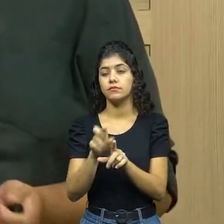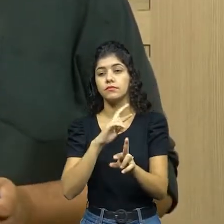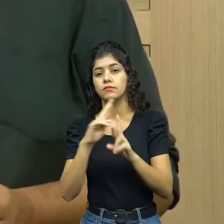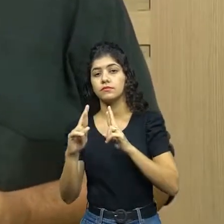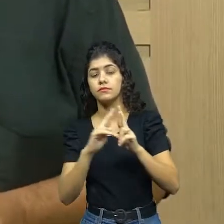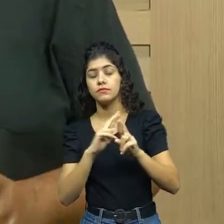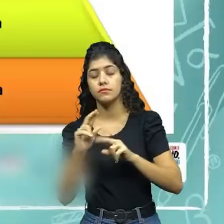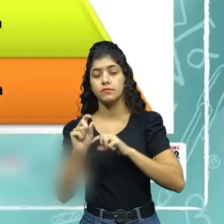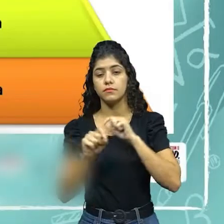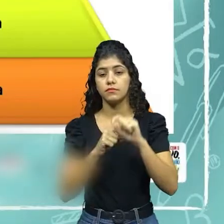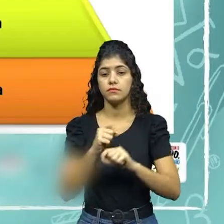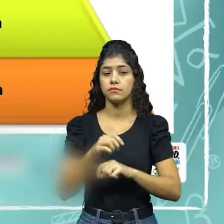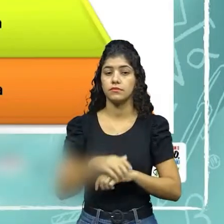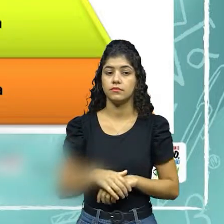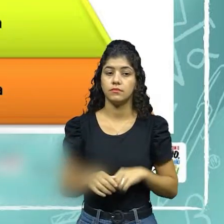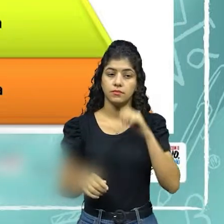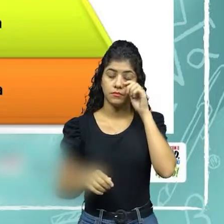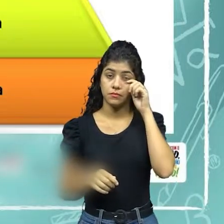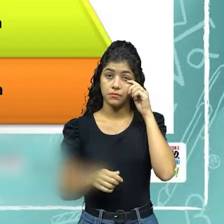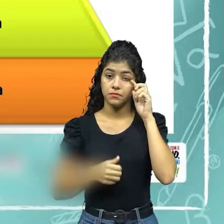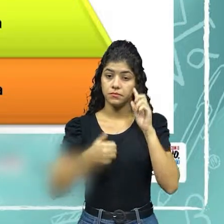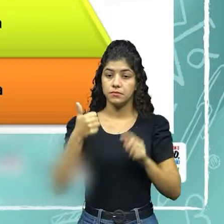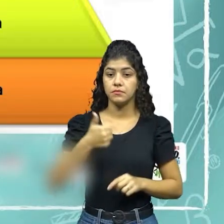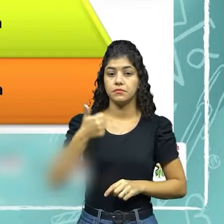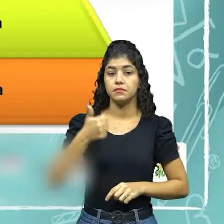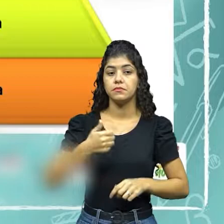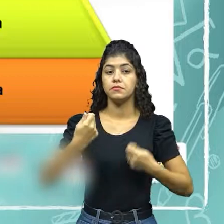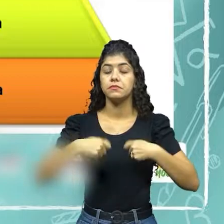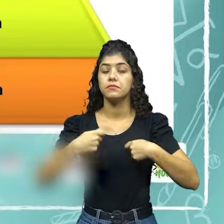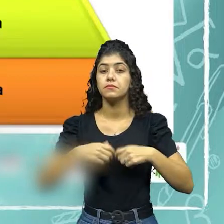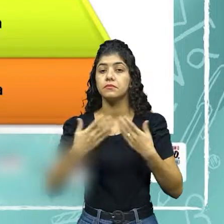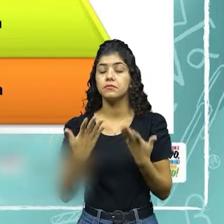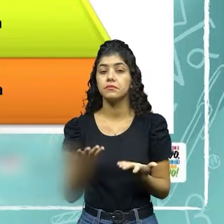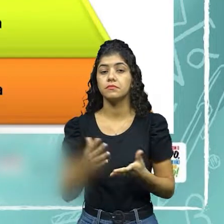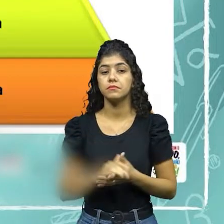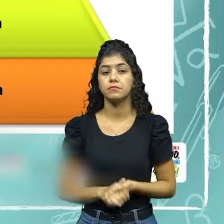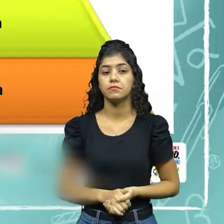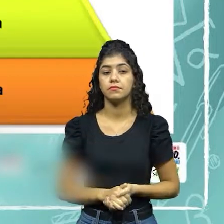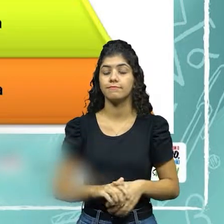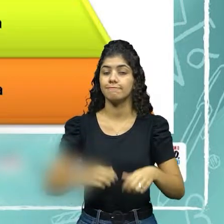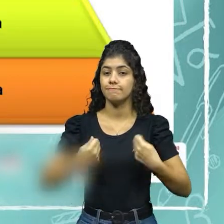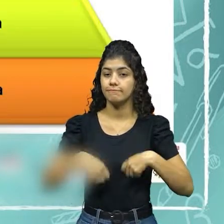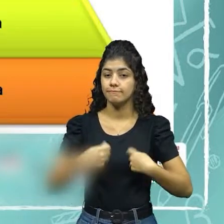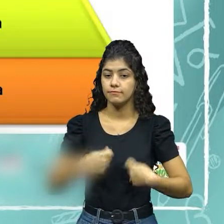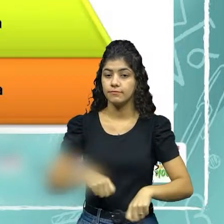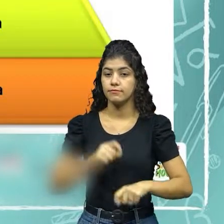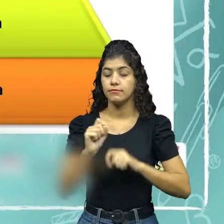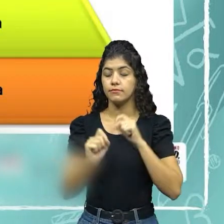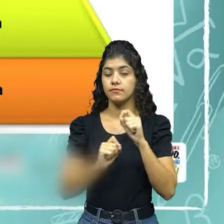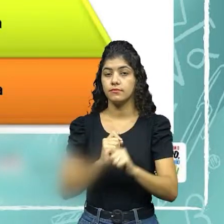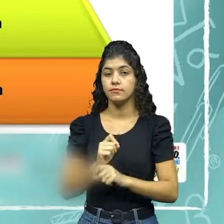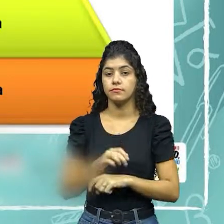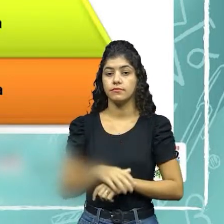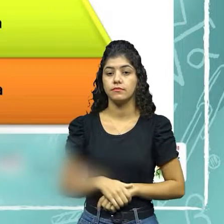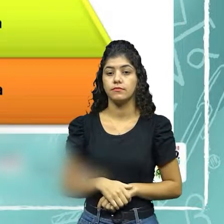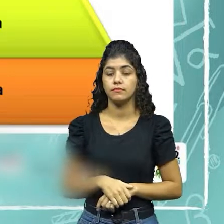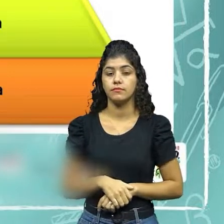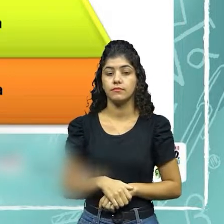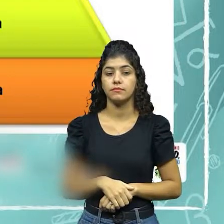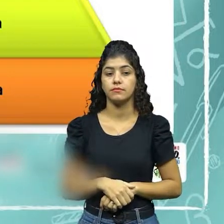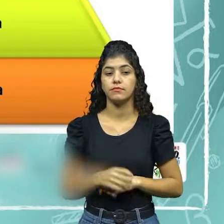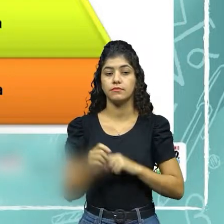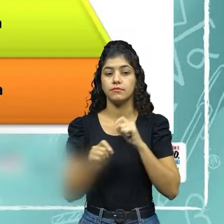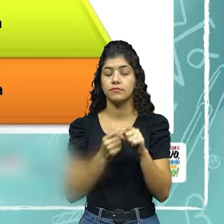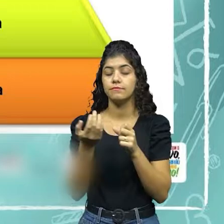ao mercado. Vamos lá. Primeiro, o que é necessidades? Necessidades, coloquei aqui, são os